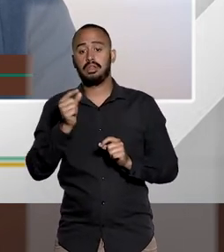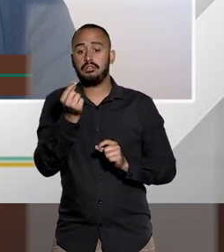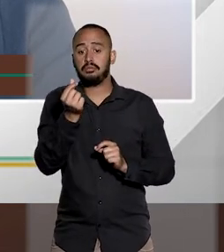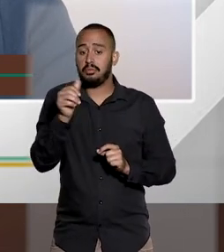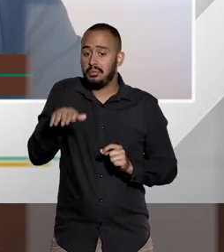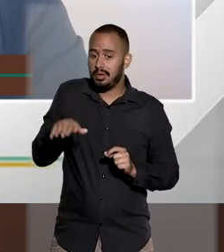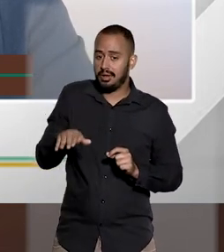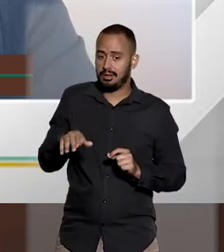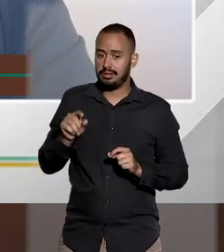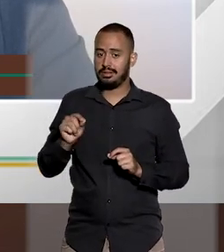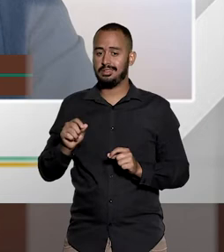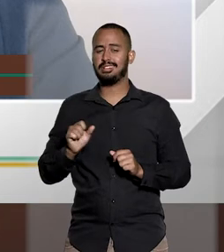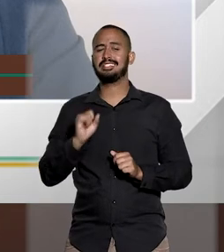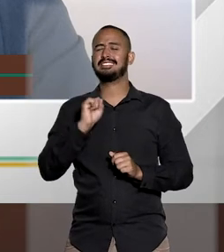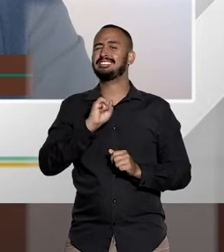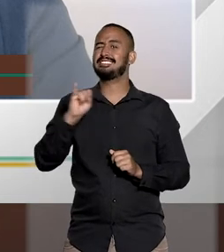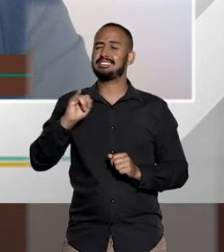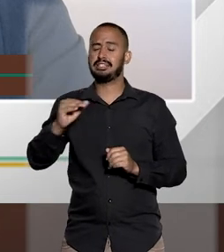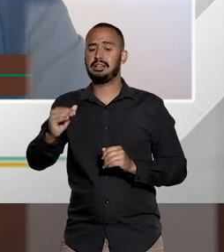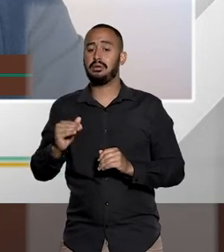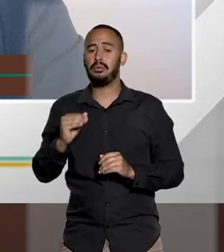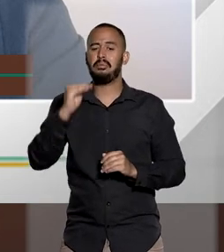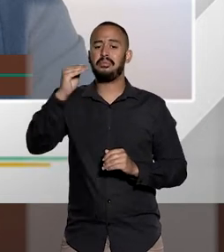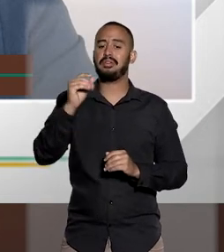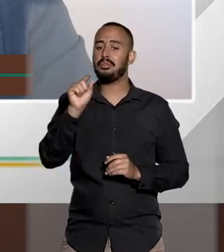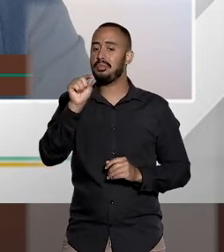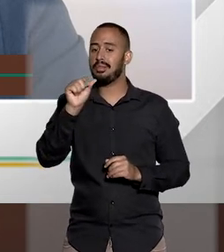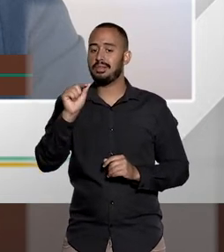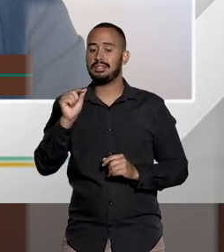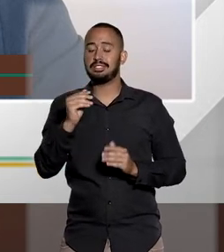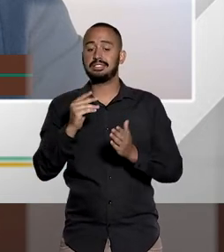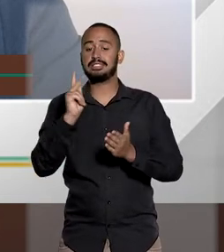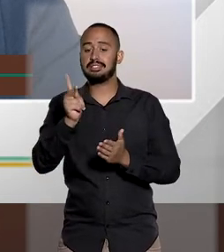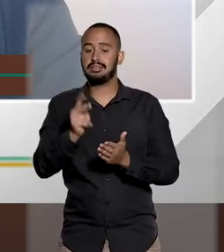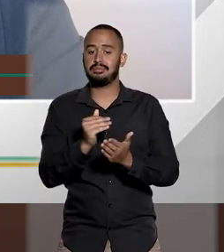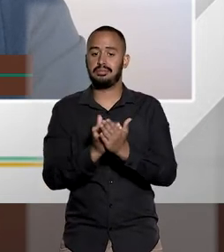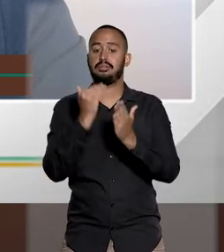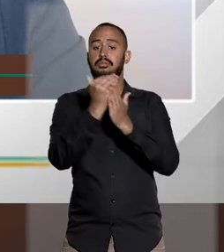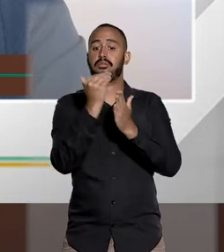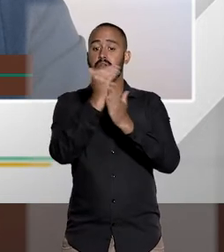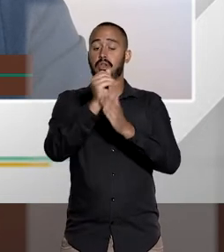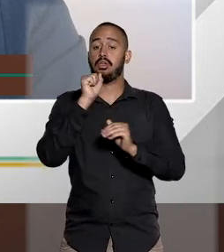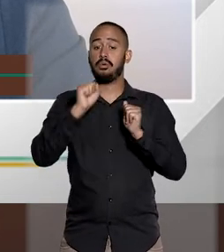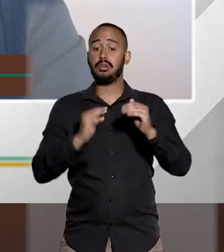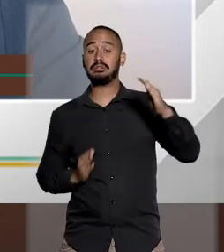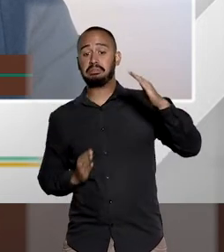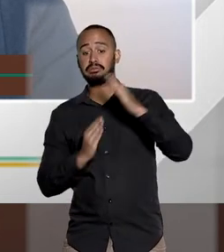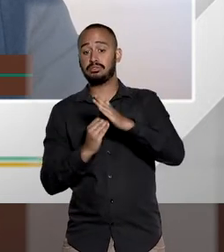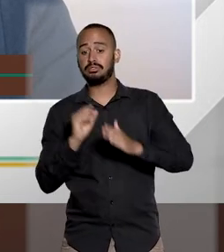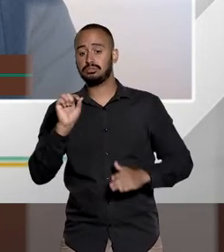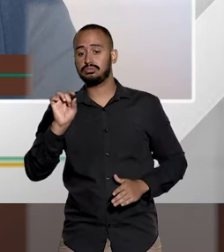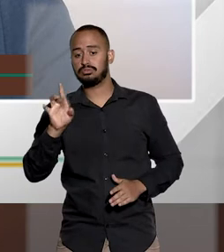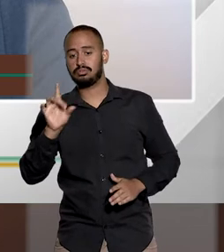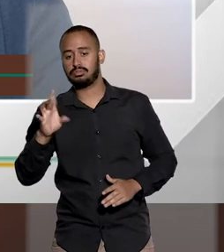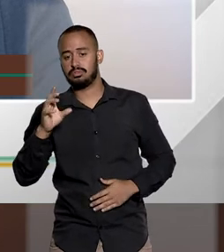então é só acréscimo de até 50% no caso de reforma. Isso